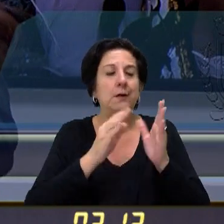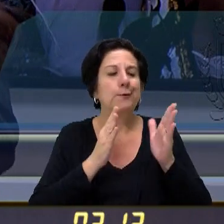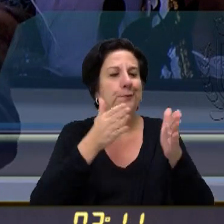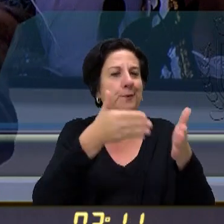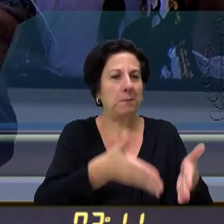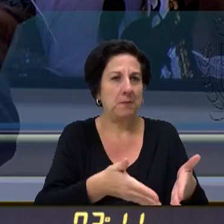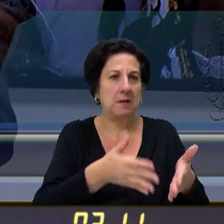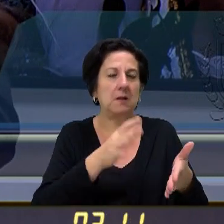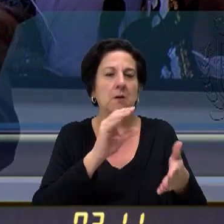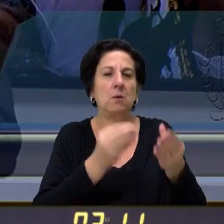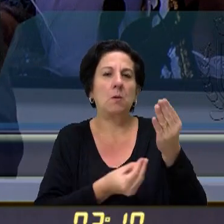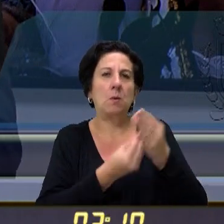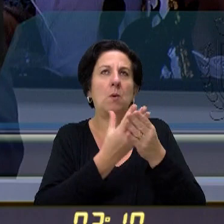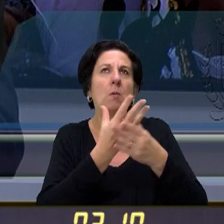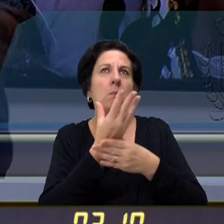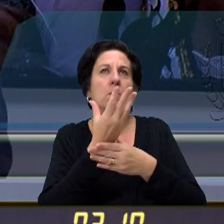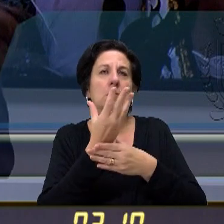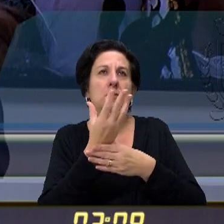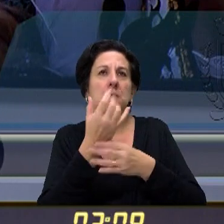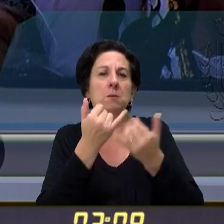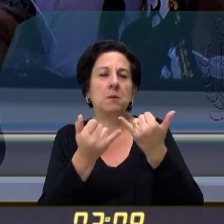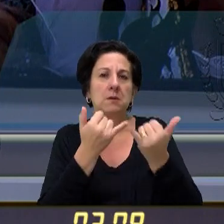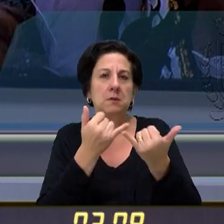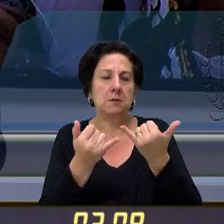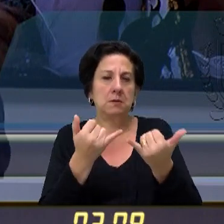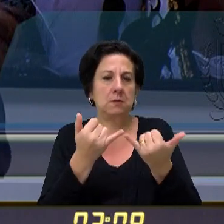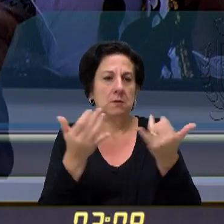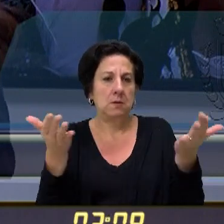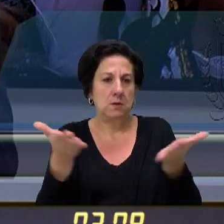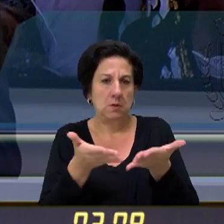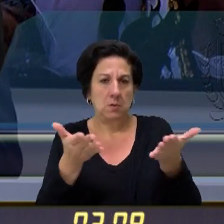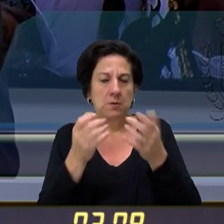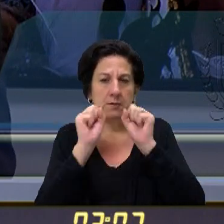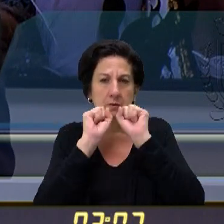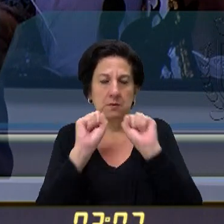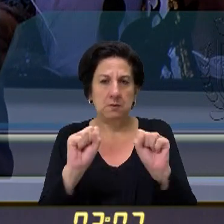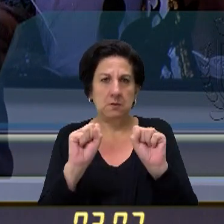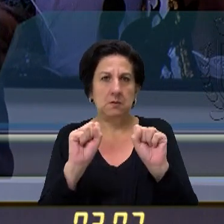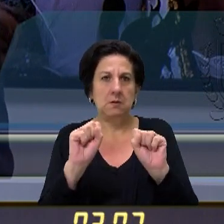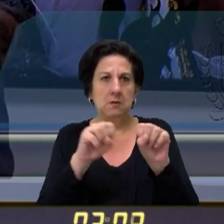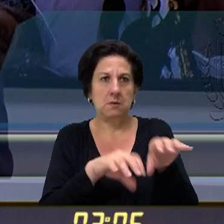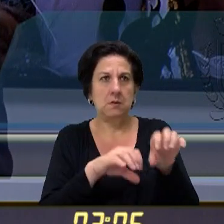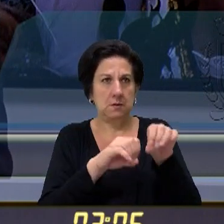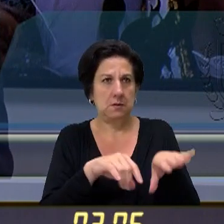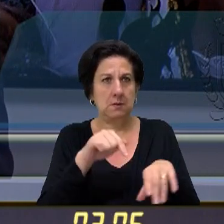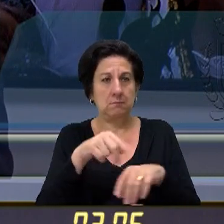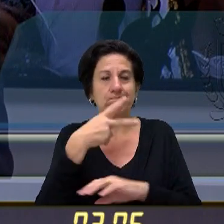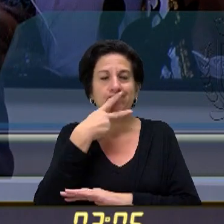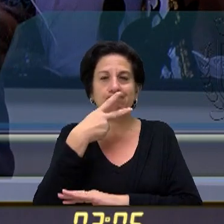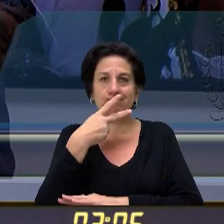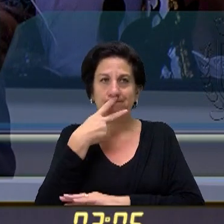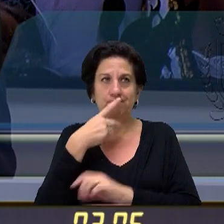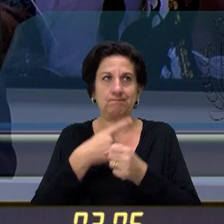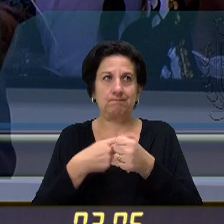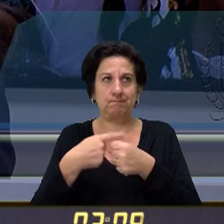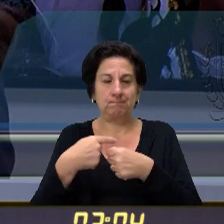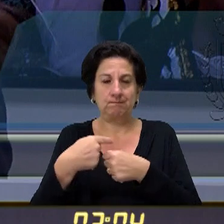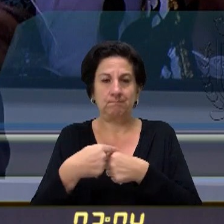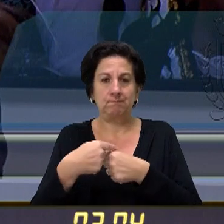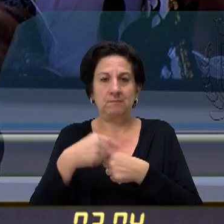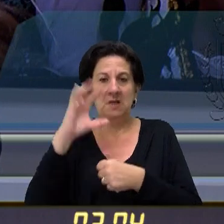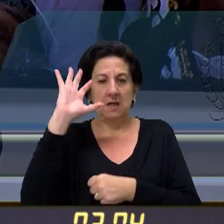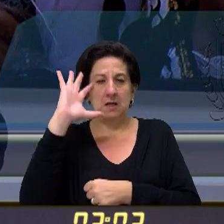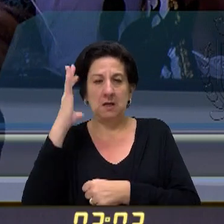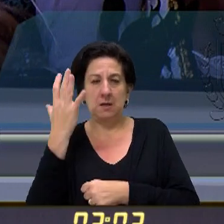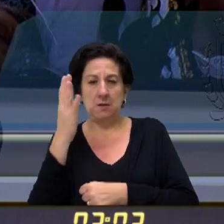gabinetes, como acontece, por exemplo, o vereador Bruno, hoje na Secretaria de Educação do nosso município.